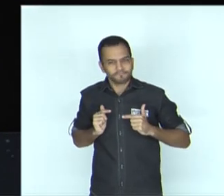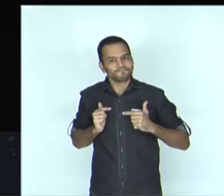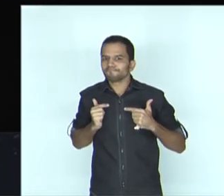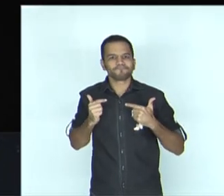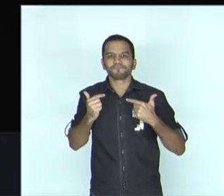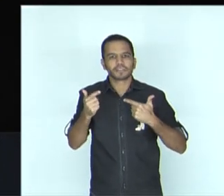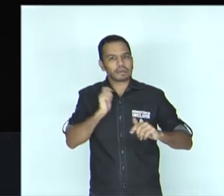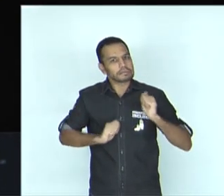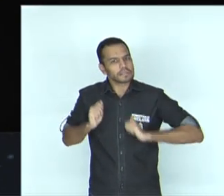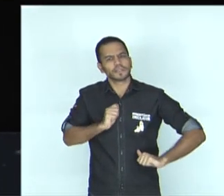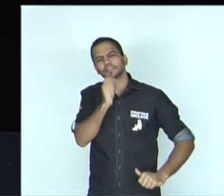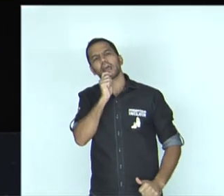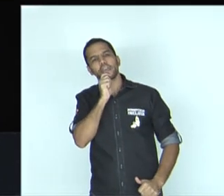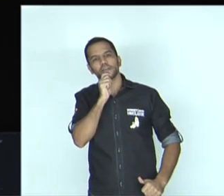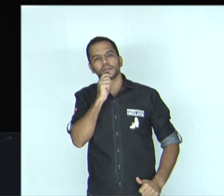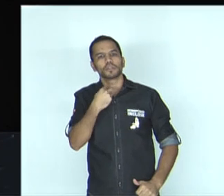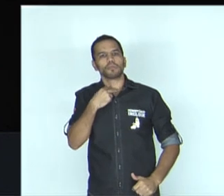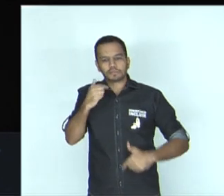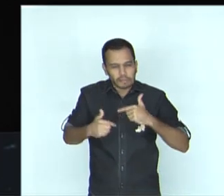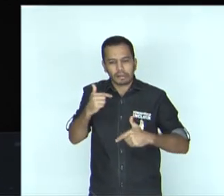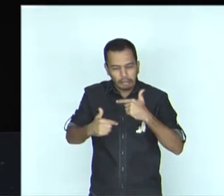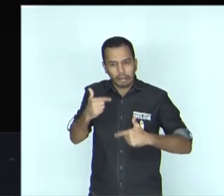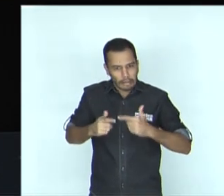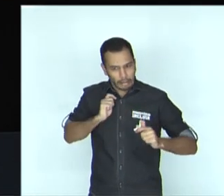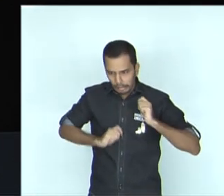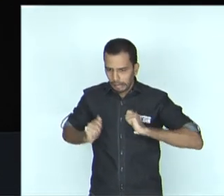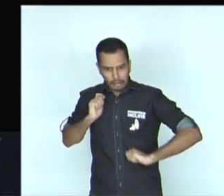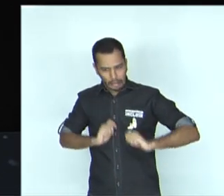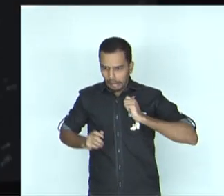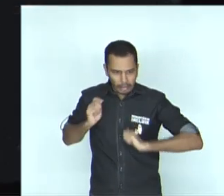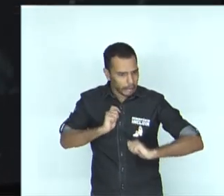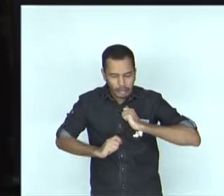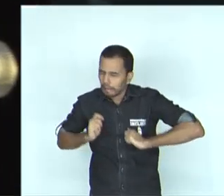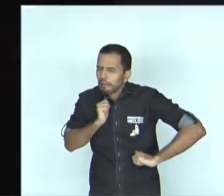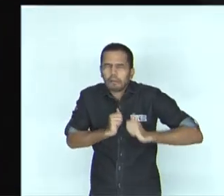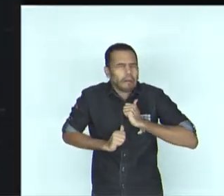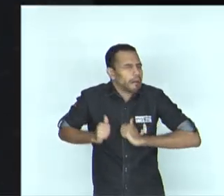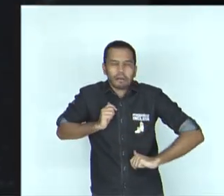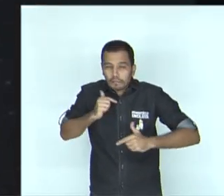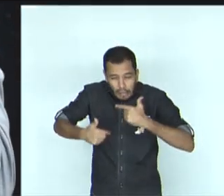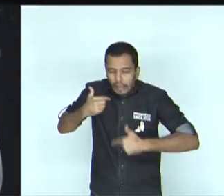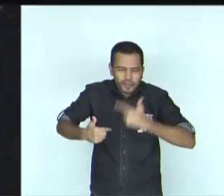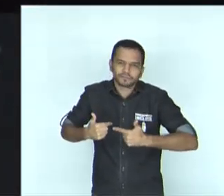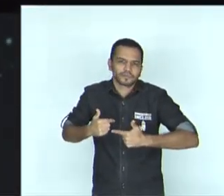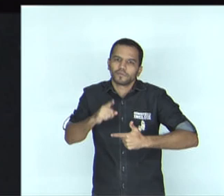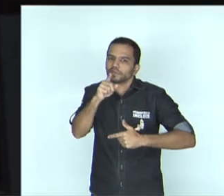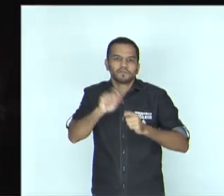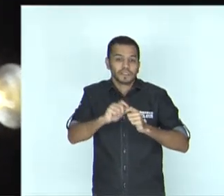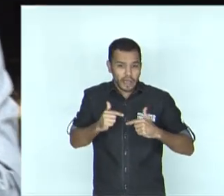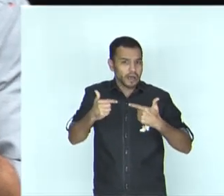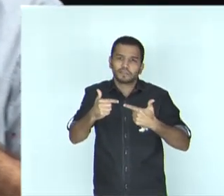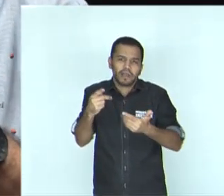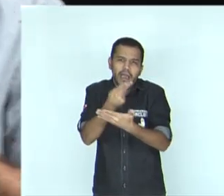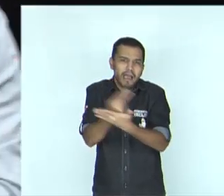Não faça as coisas ansioso, porque você vai fazer mal. Não cuide da sua família ansioso, você vai tratar as pessoas que você